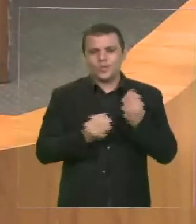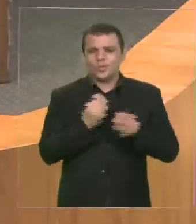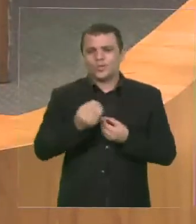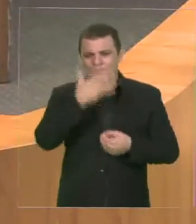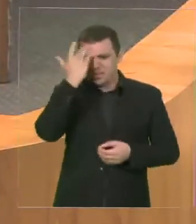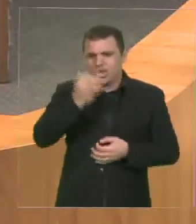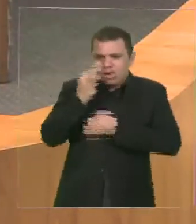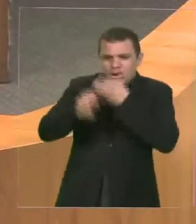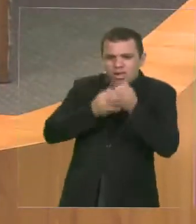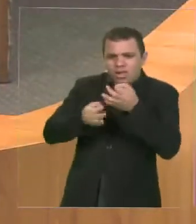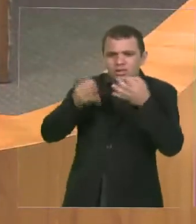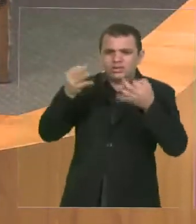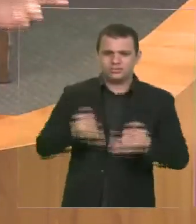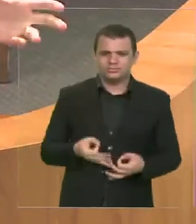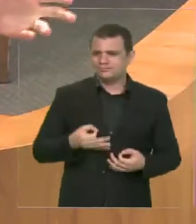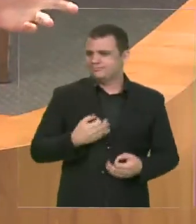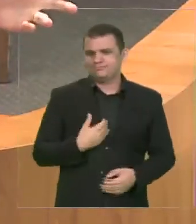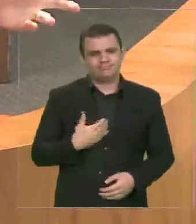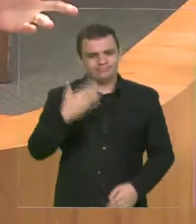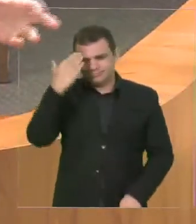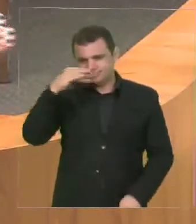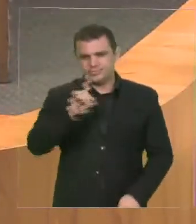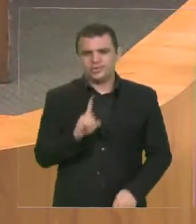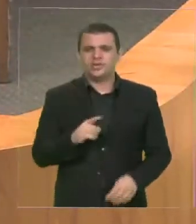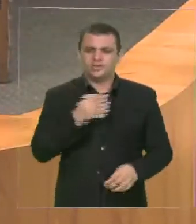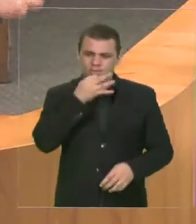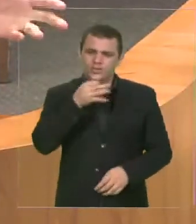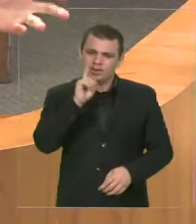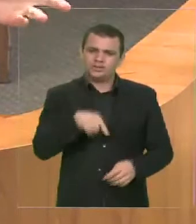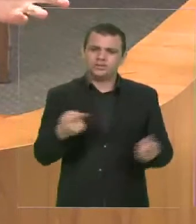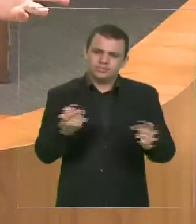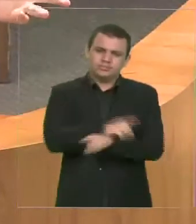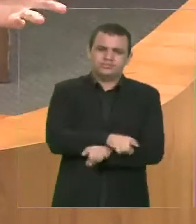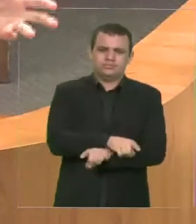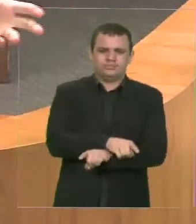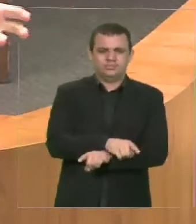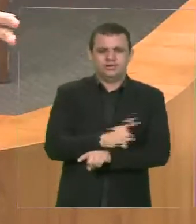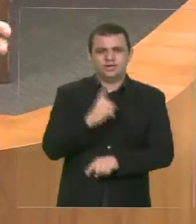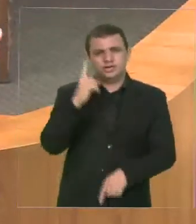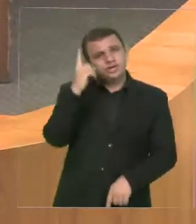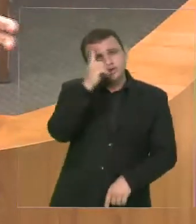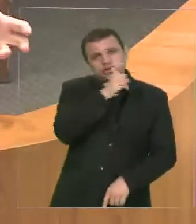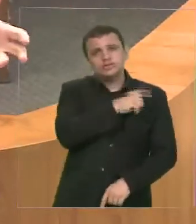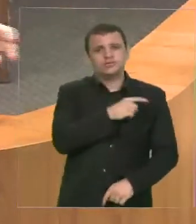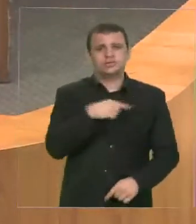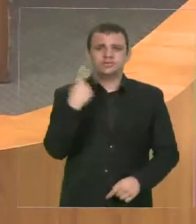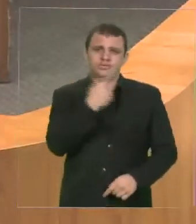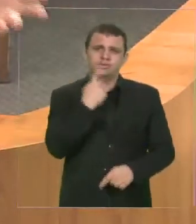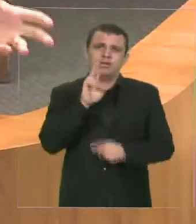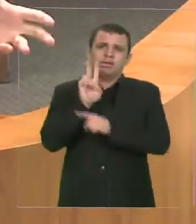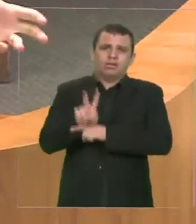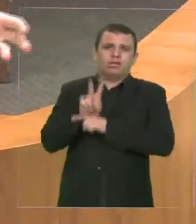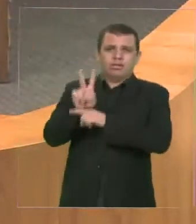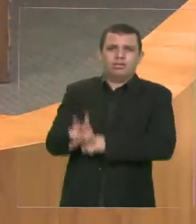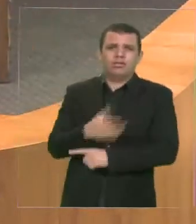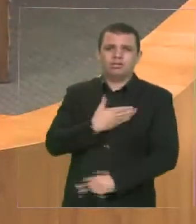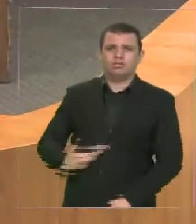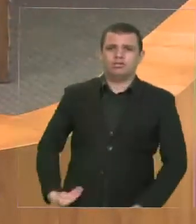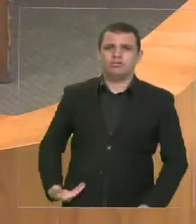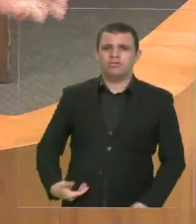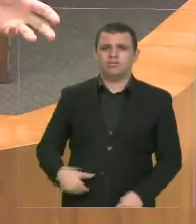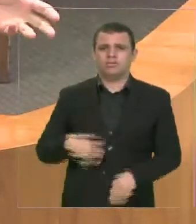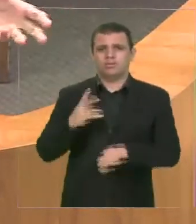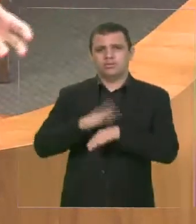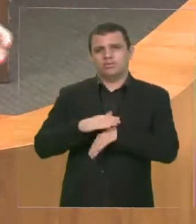como uma verdadeira contradição, tudo isso que está acontecendo agora. Eu acho que é difícil a gente defender, alguém defender aqui a